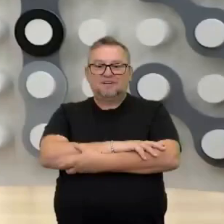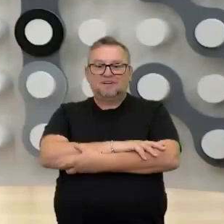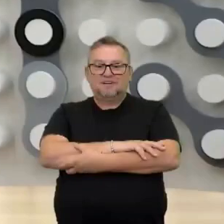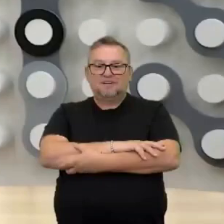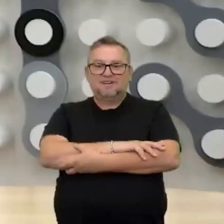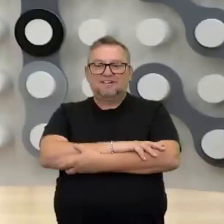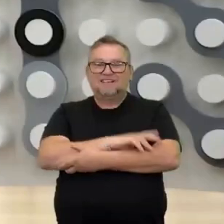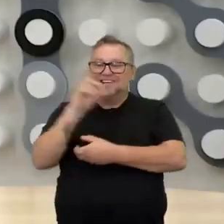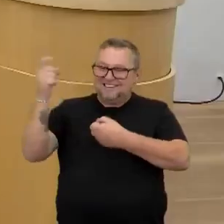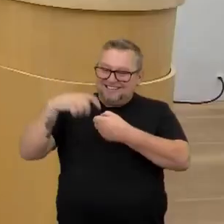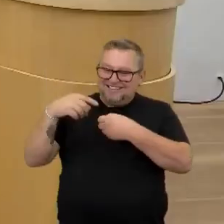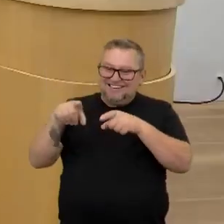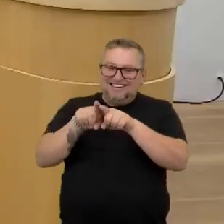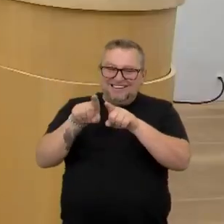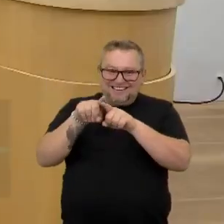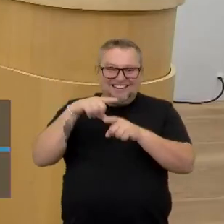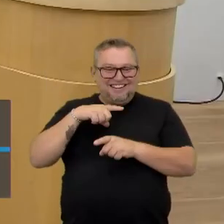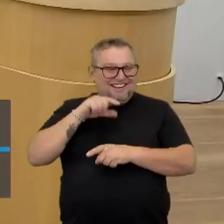Oi, retornamos aqui, né, Tony?